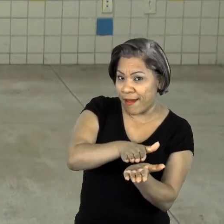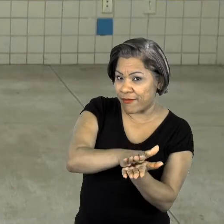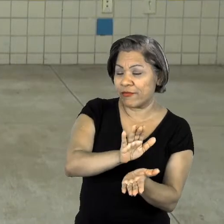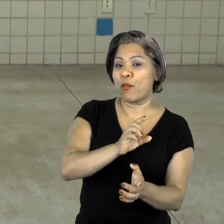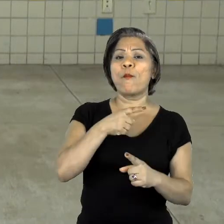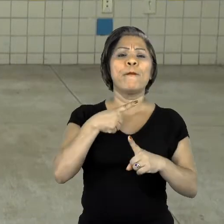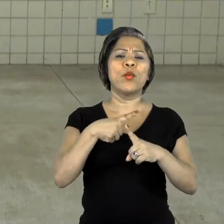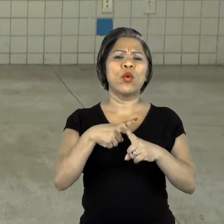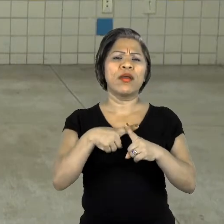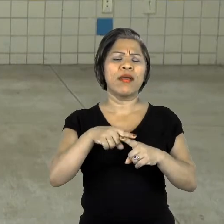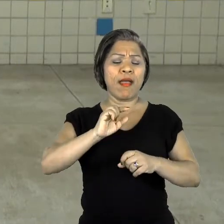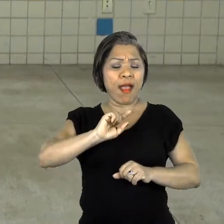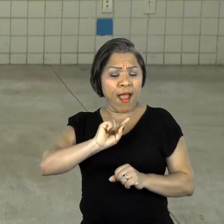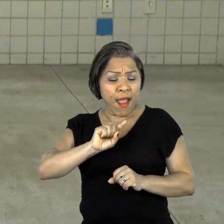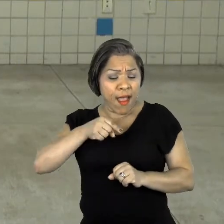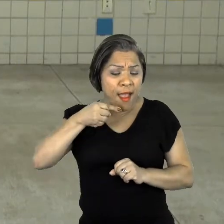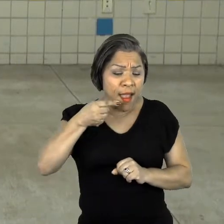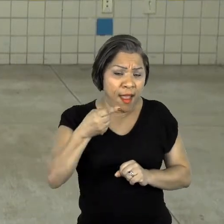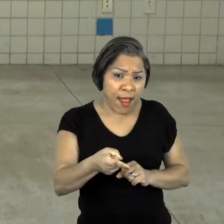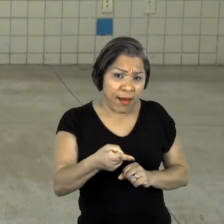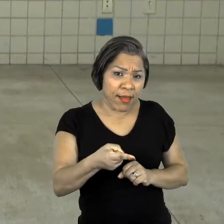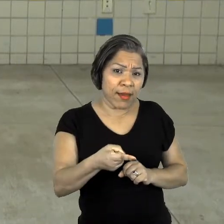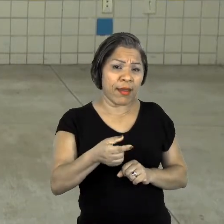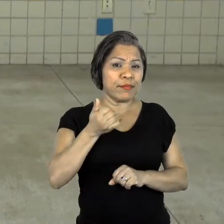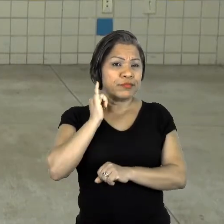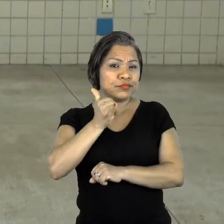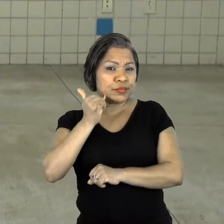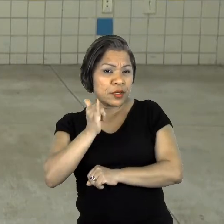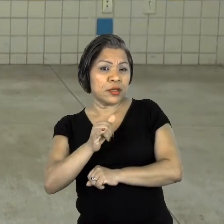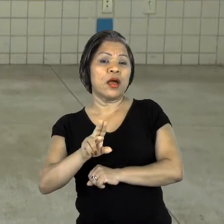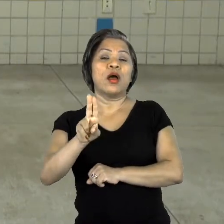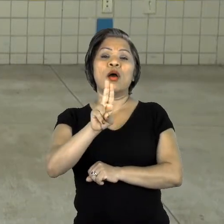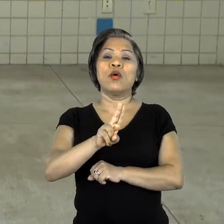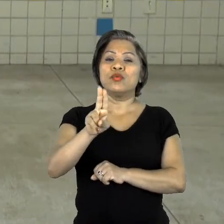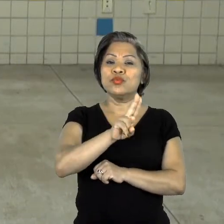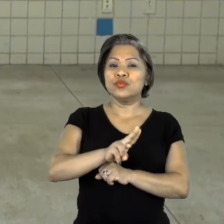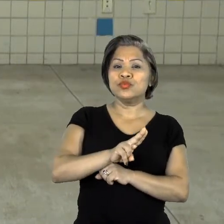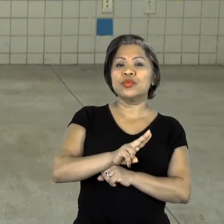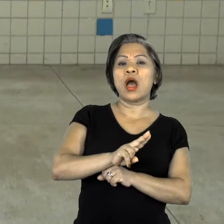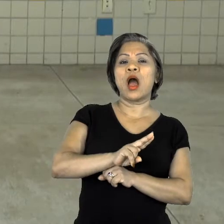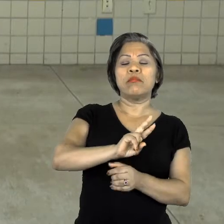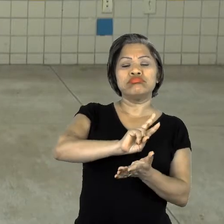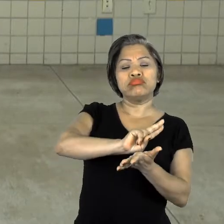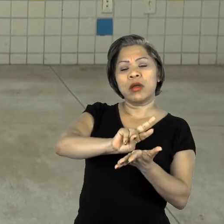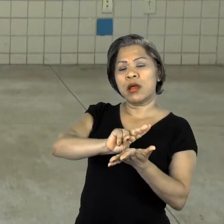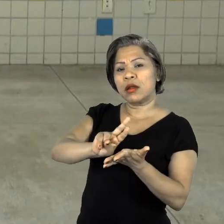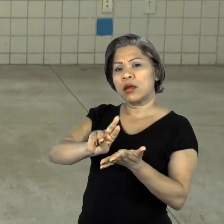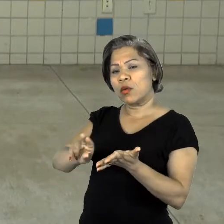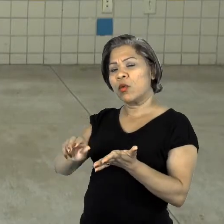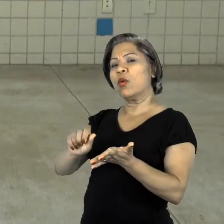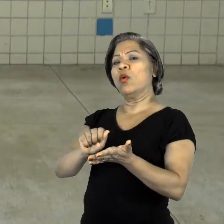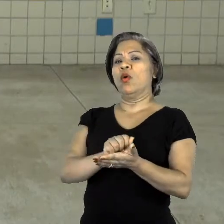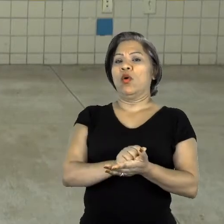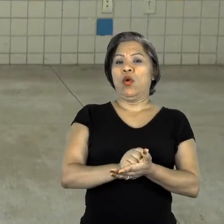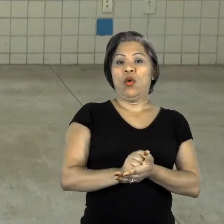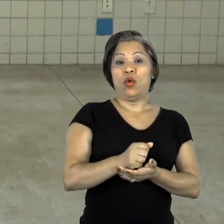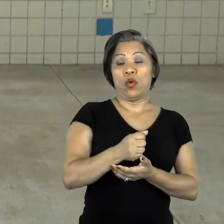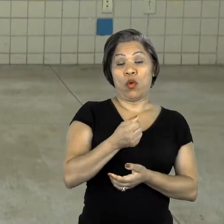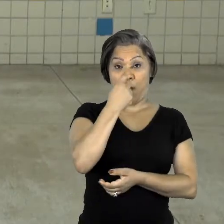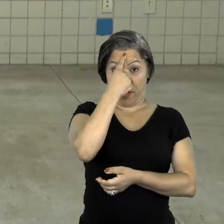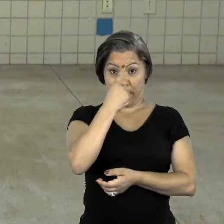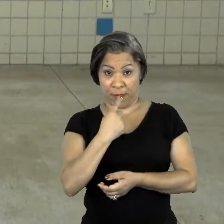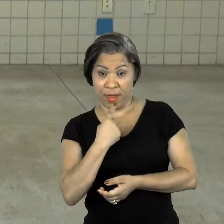da narração, são usados recursos como imagens, as cores, as onomatopeias, que a